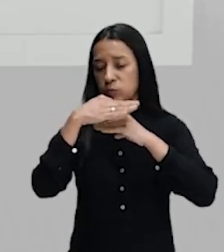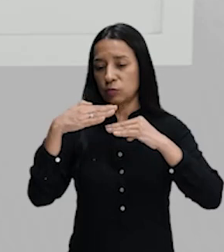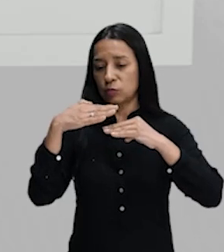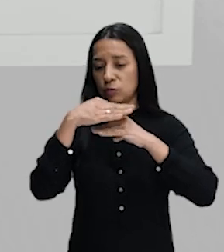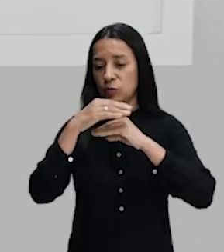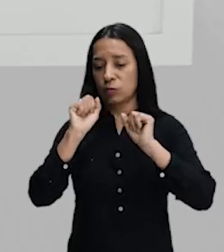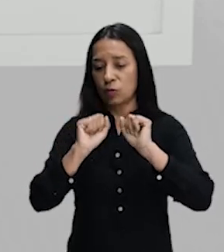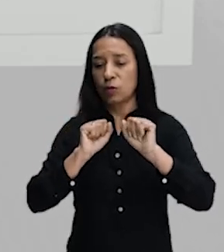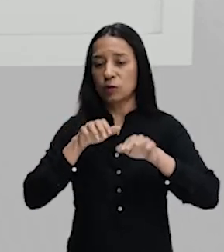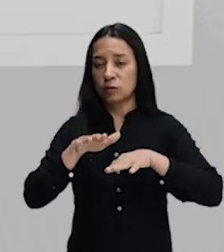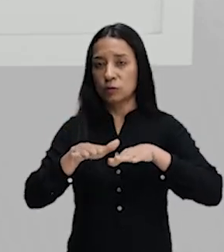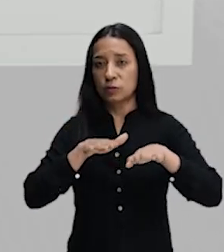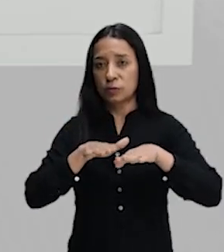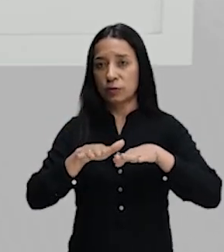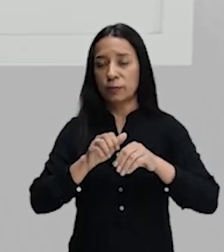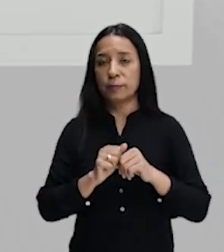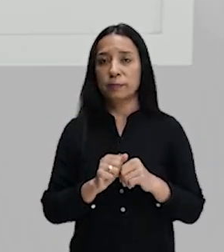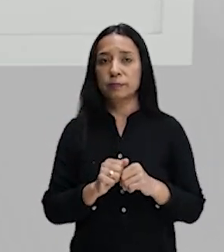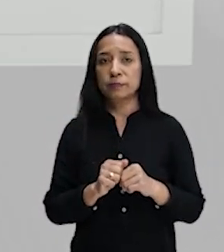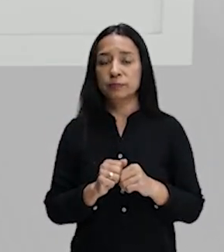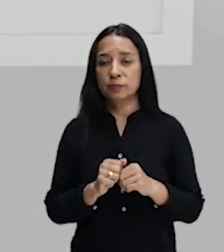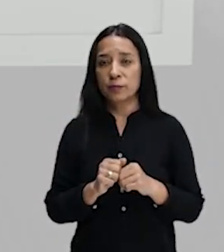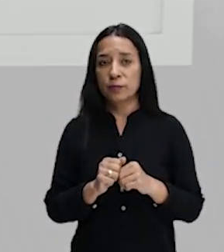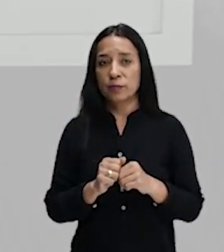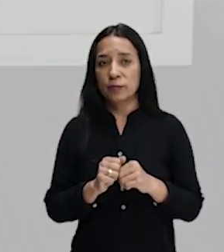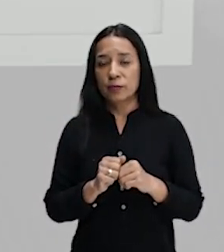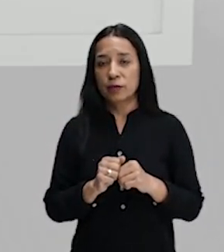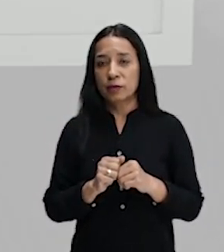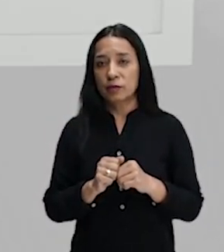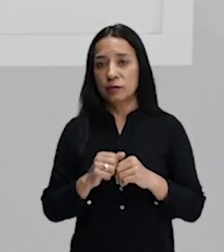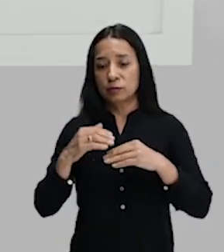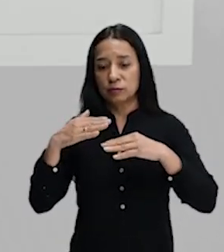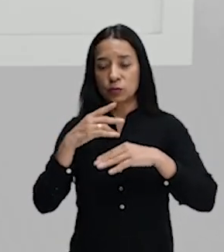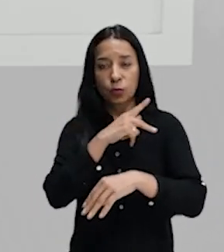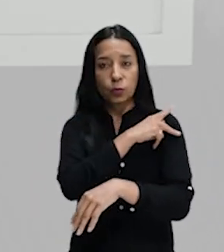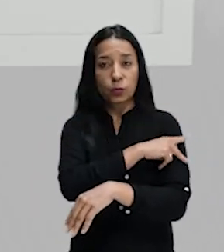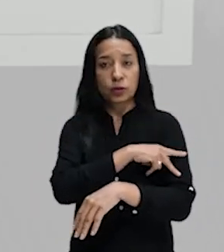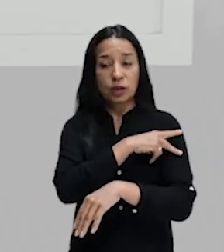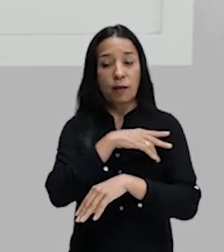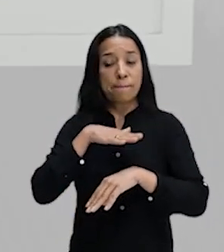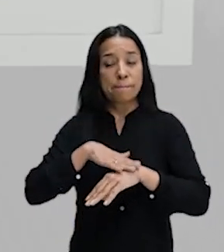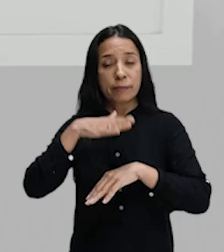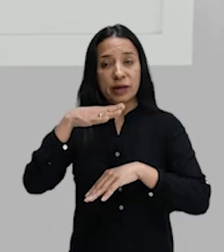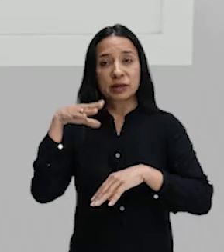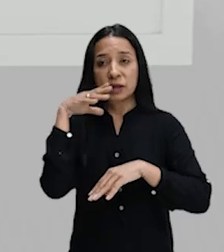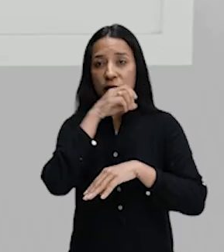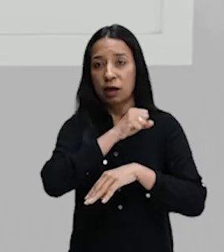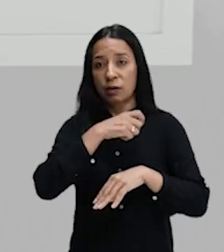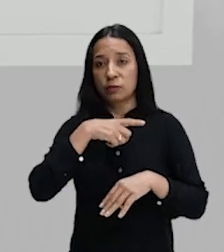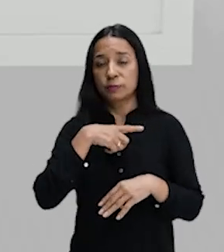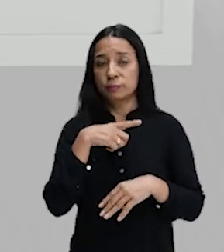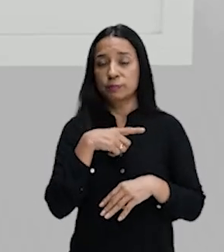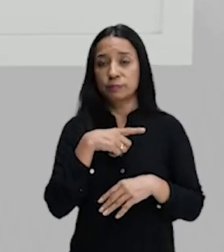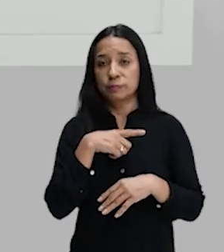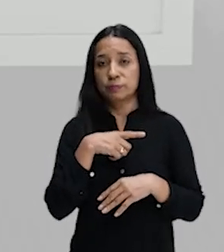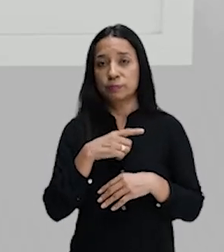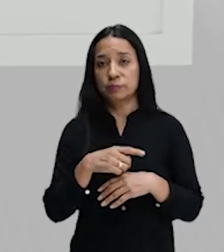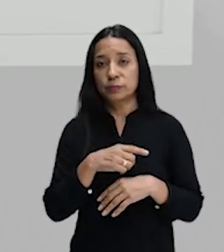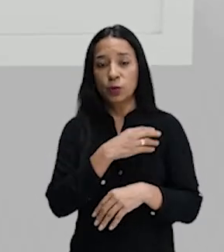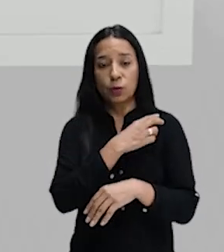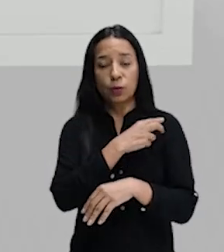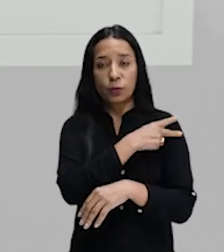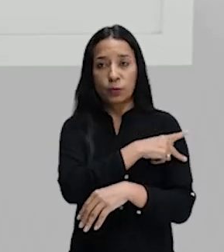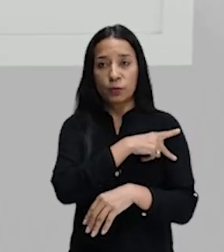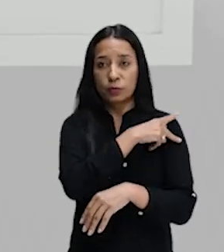mover, tá certo? Então, esse é o trem mais rápido que tem, né, que é o trem de